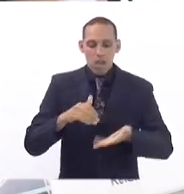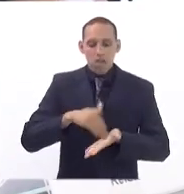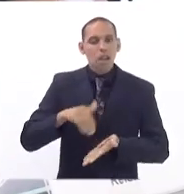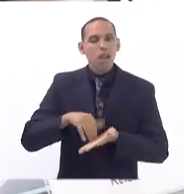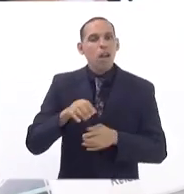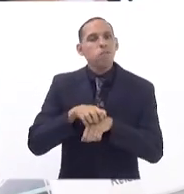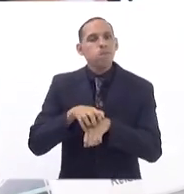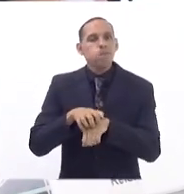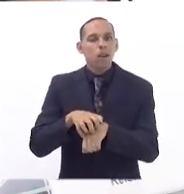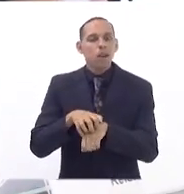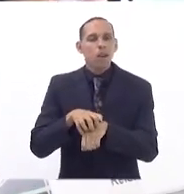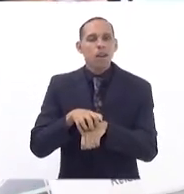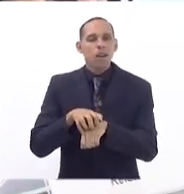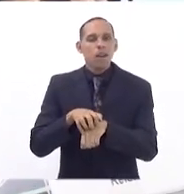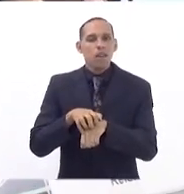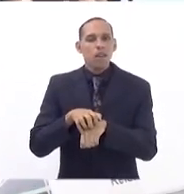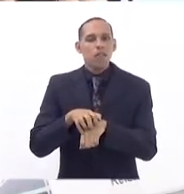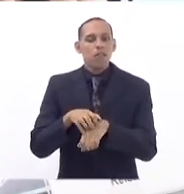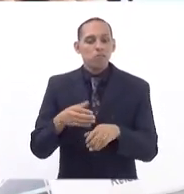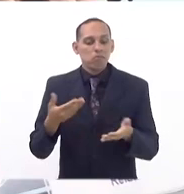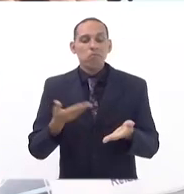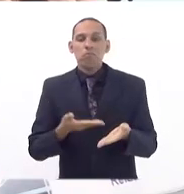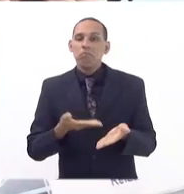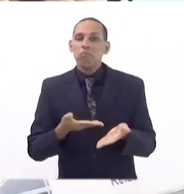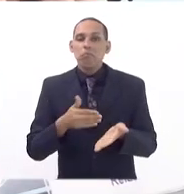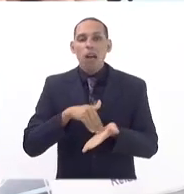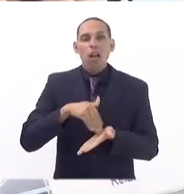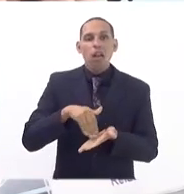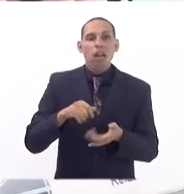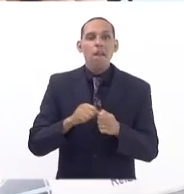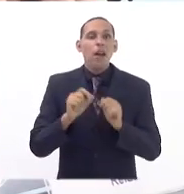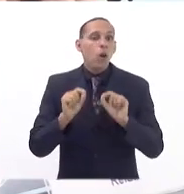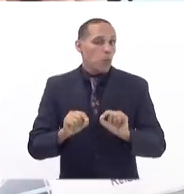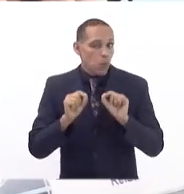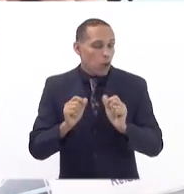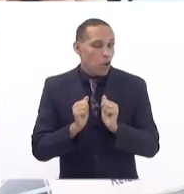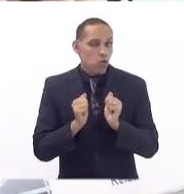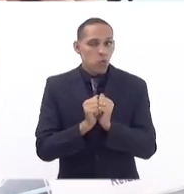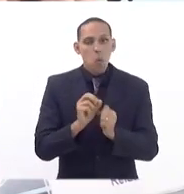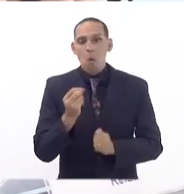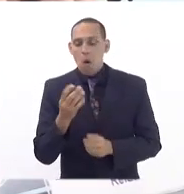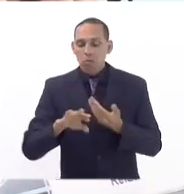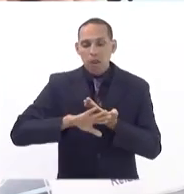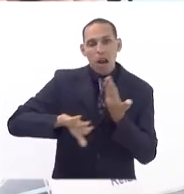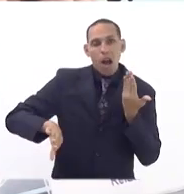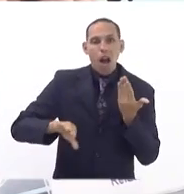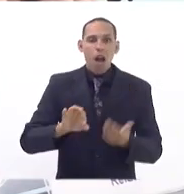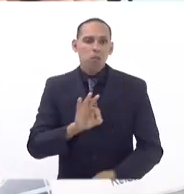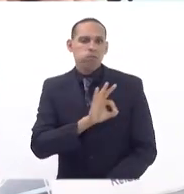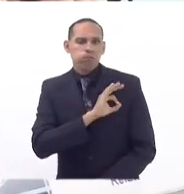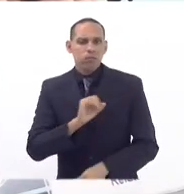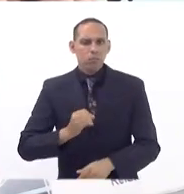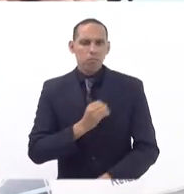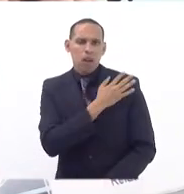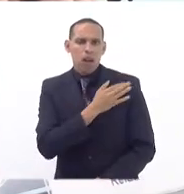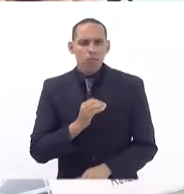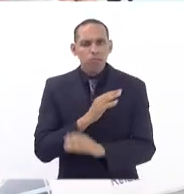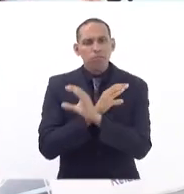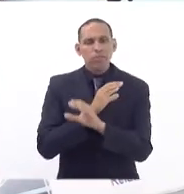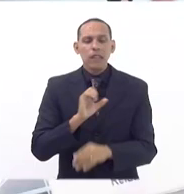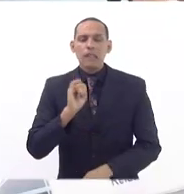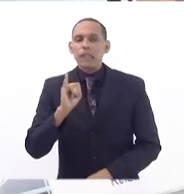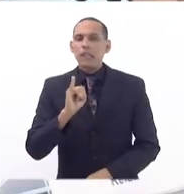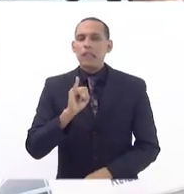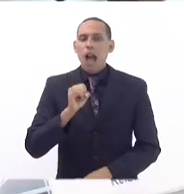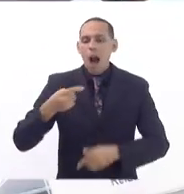cerca de transporte de fato e tem realizado em conjunto ou não que eu preciso civil com a polícia militar você existe uma política